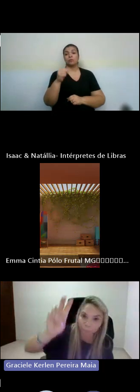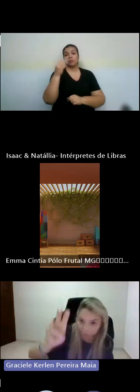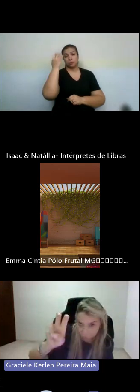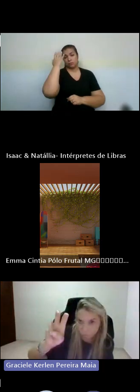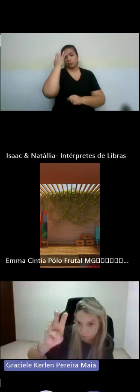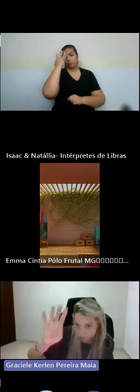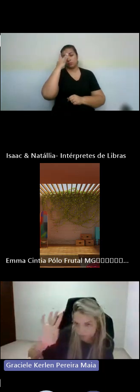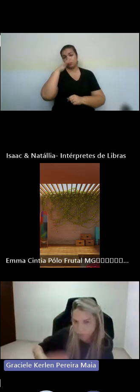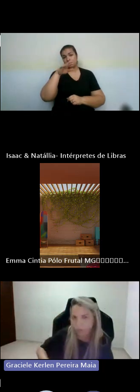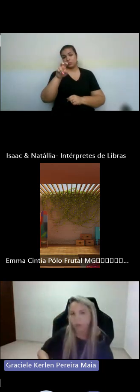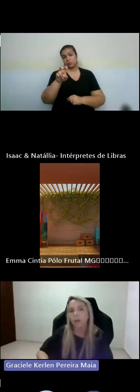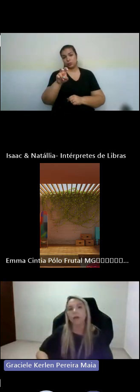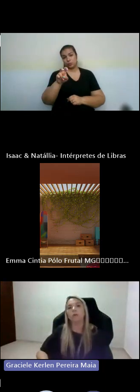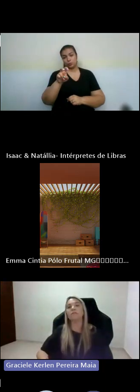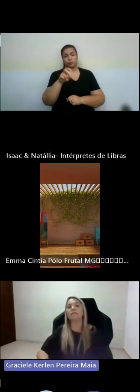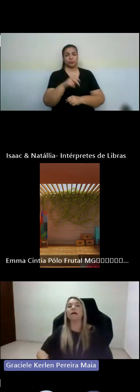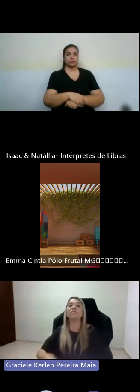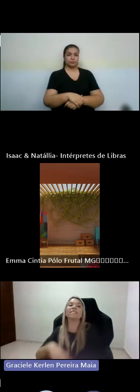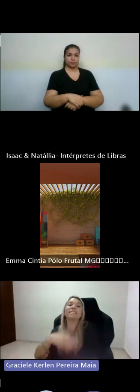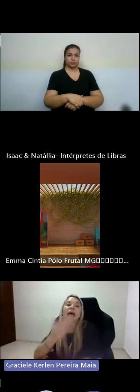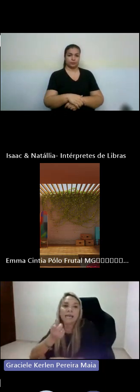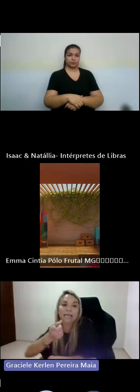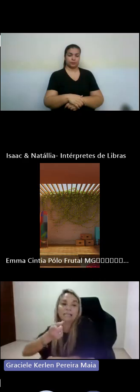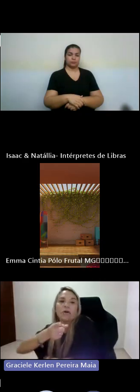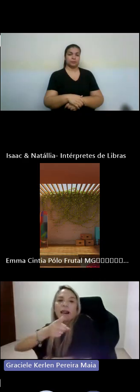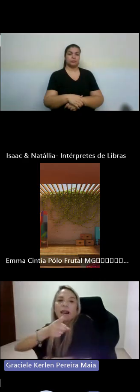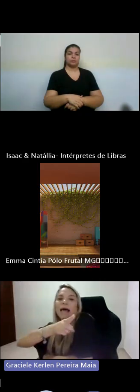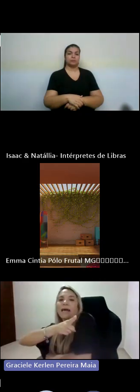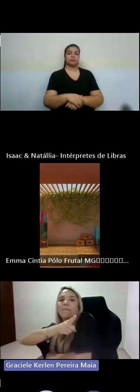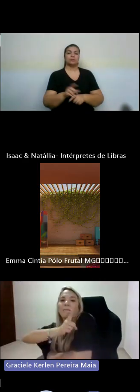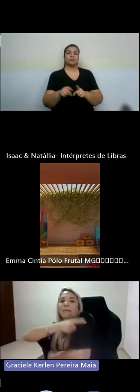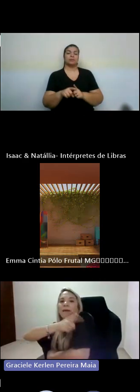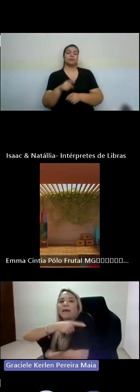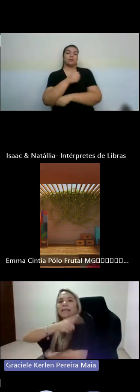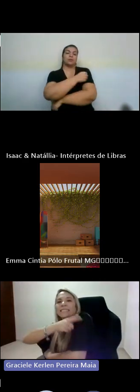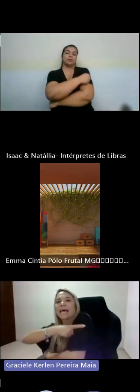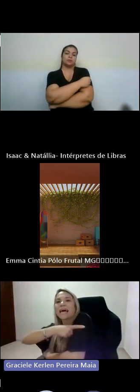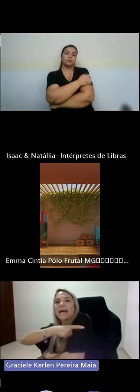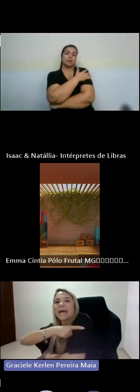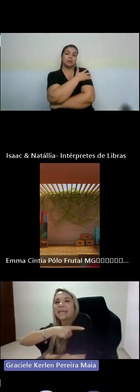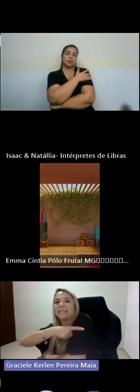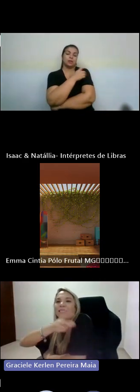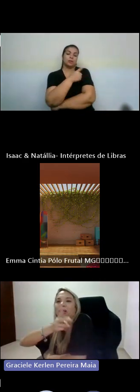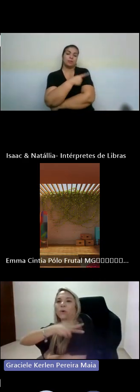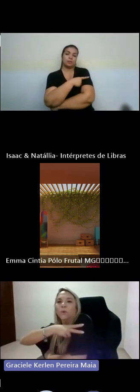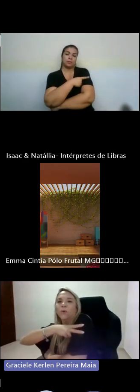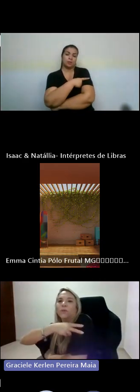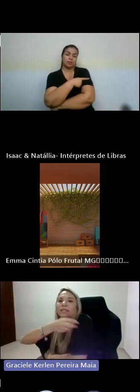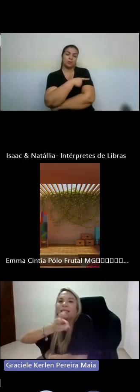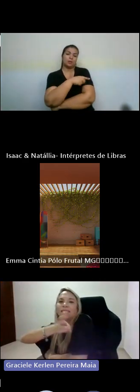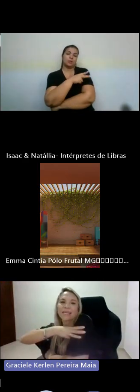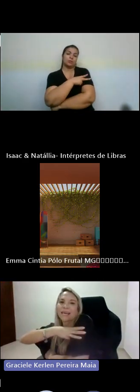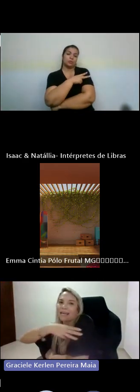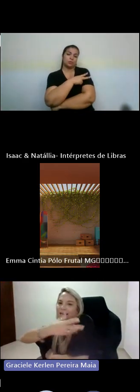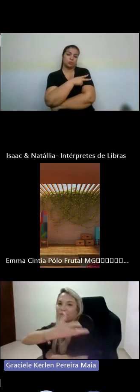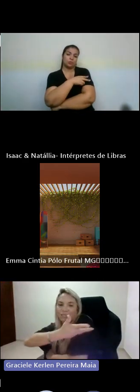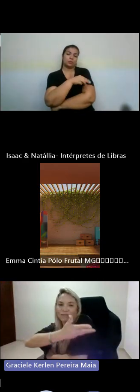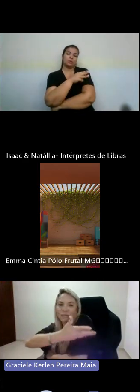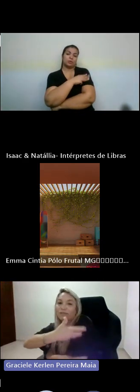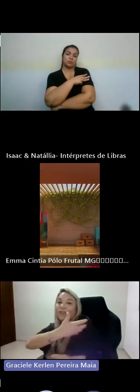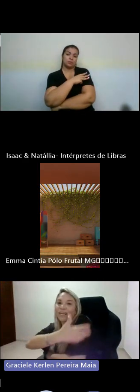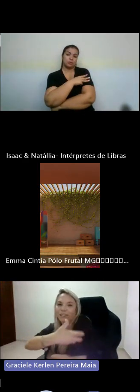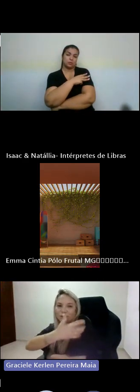aqui e faço o número 5. O sinal de série escolar, né? Primeira série, segunda, terceira,